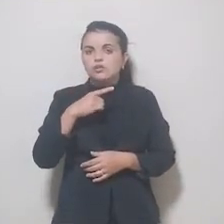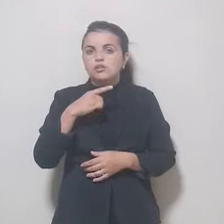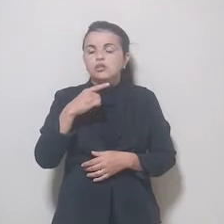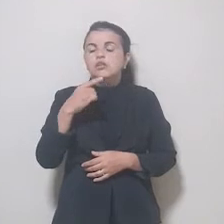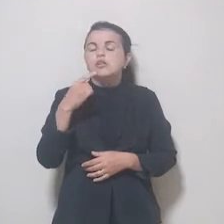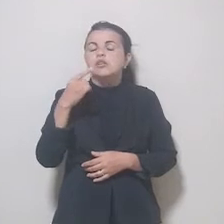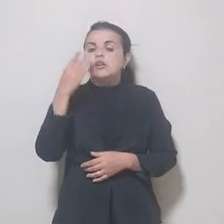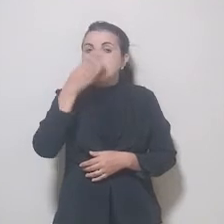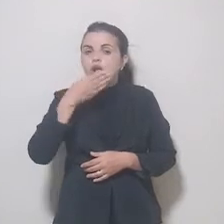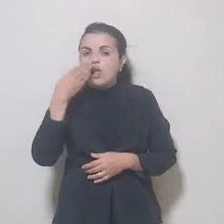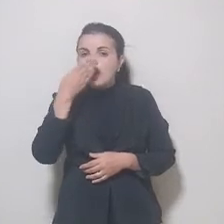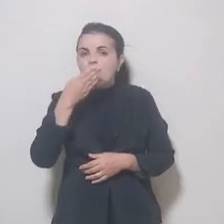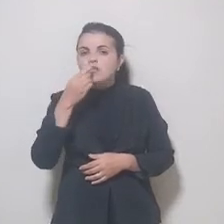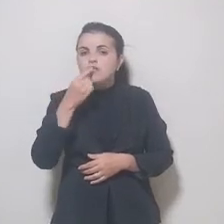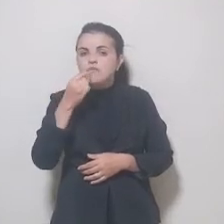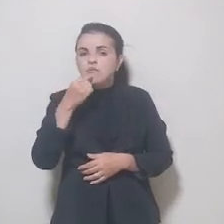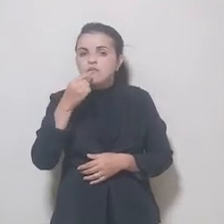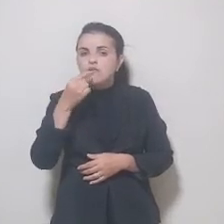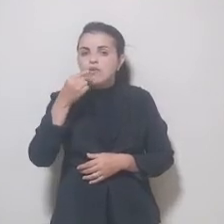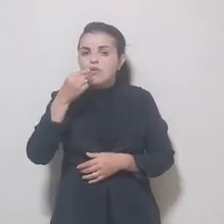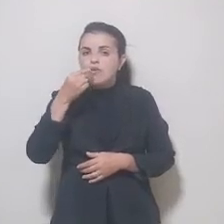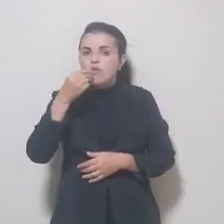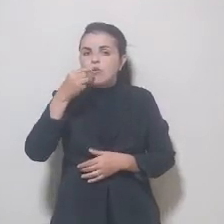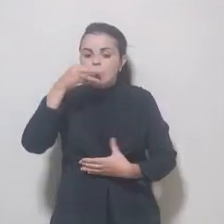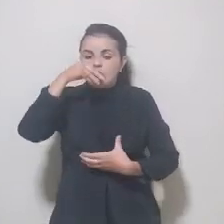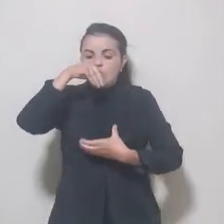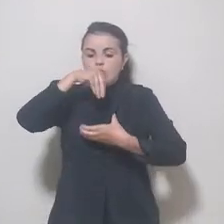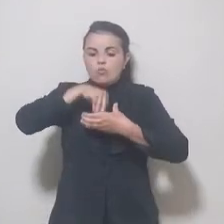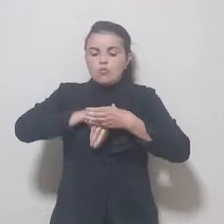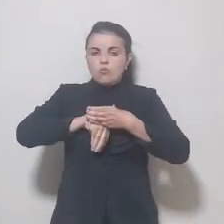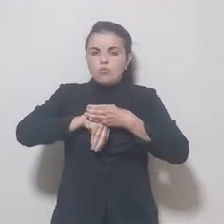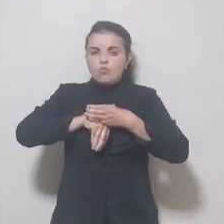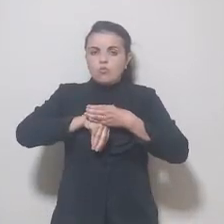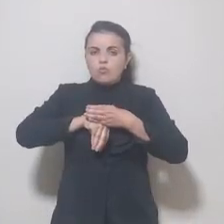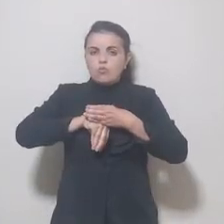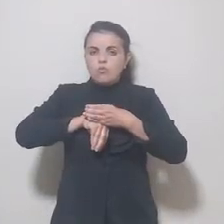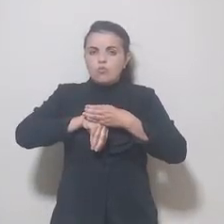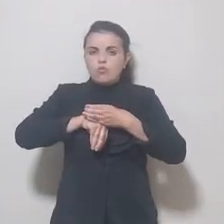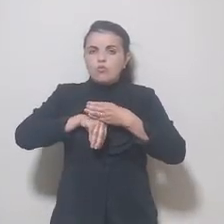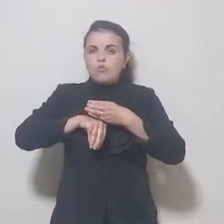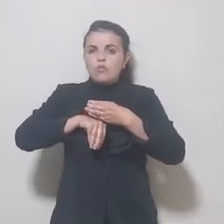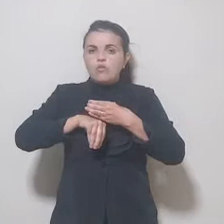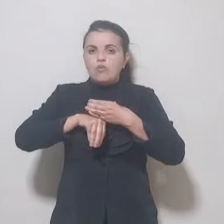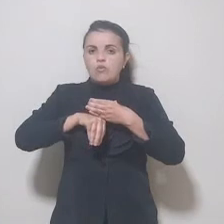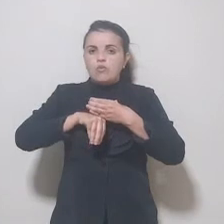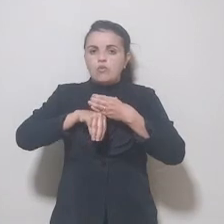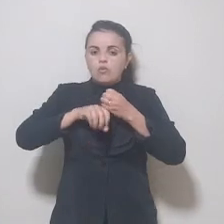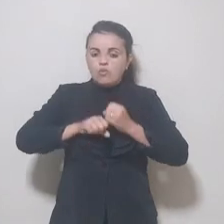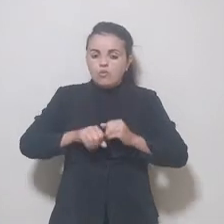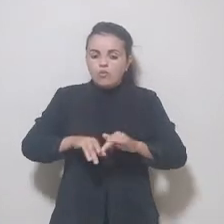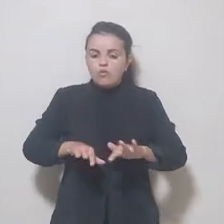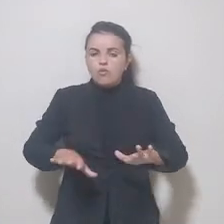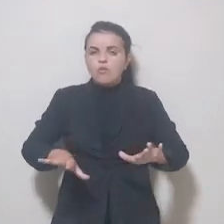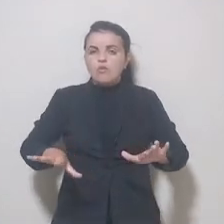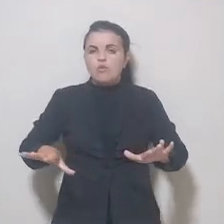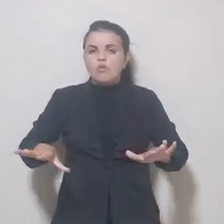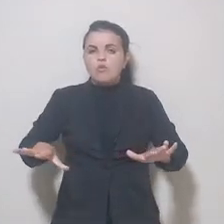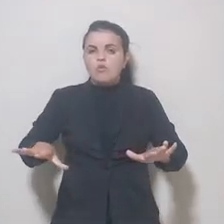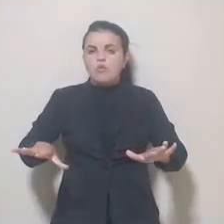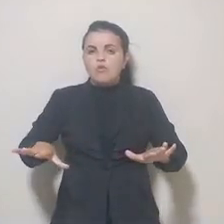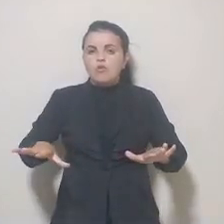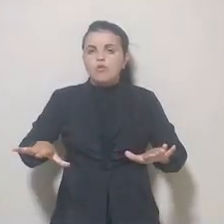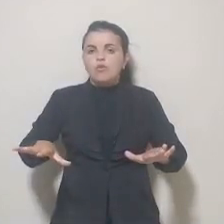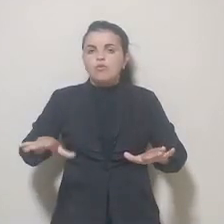que está no nosso sangue. Essa hiperglicemia, ela está alta porque a gente tem uma grande quantidade de açúcar no nosso sangue. Então, a insulina que ela sai lá